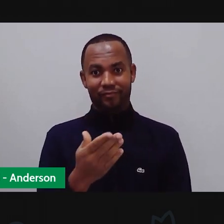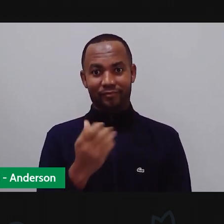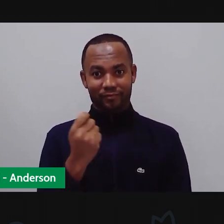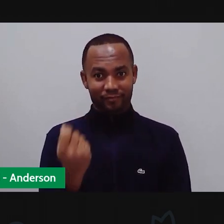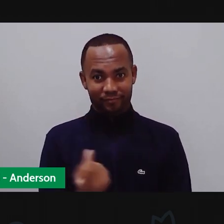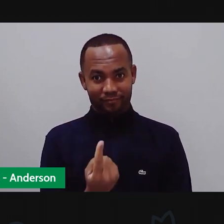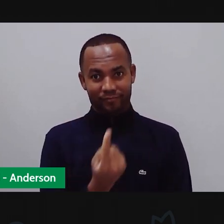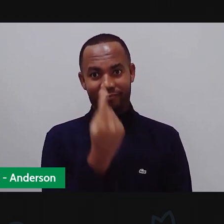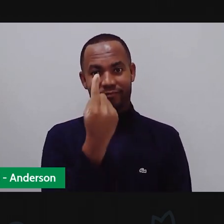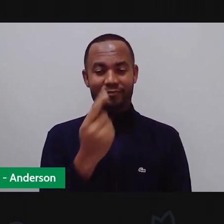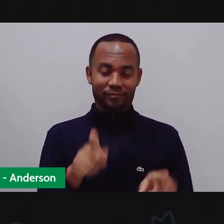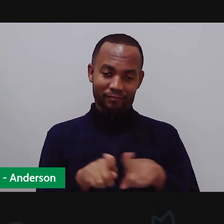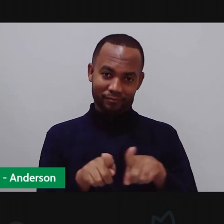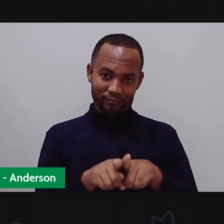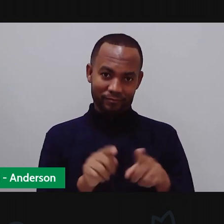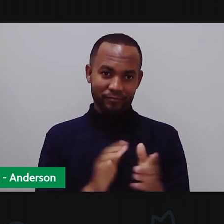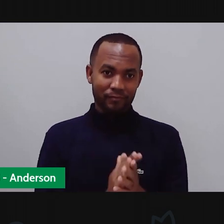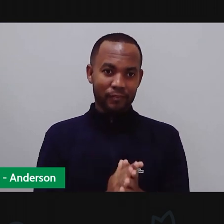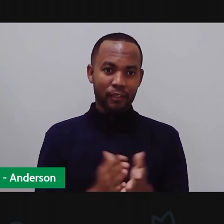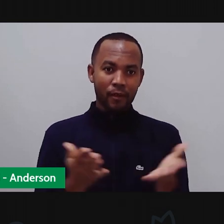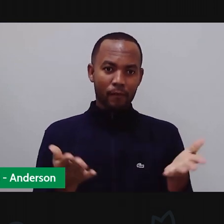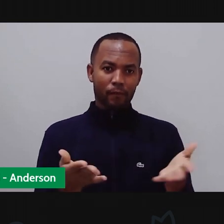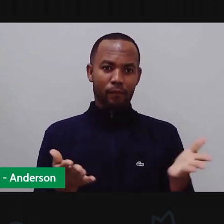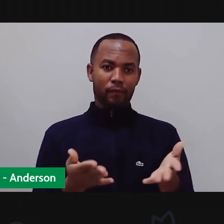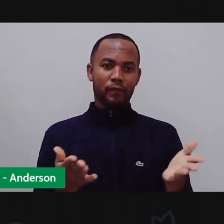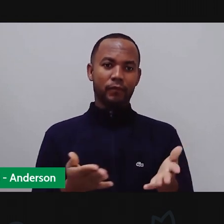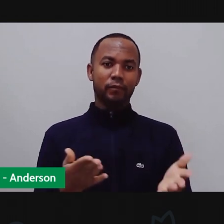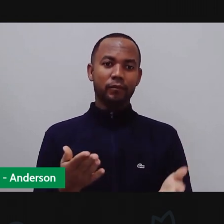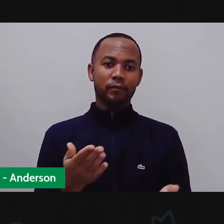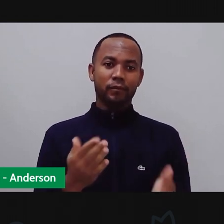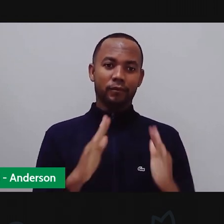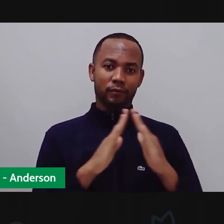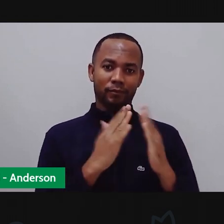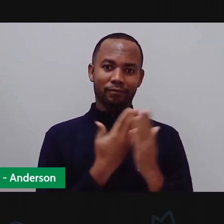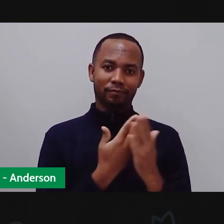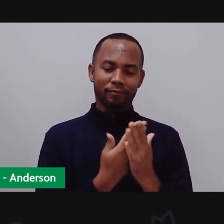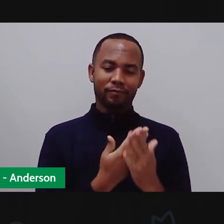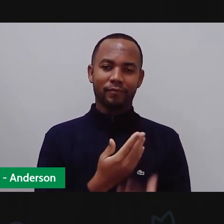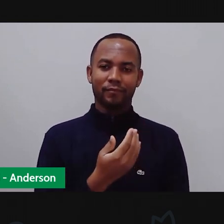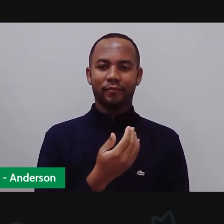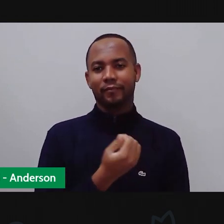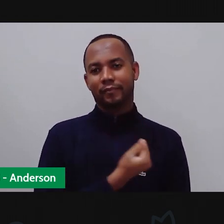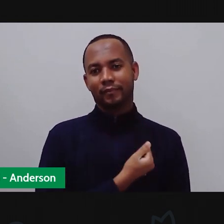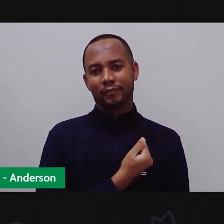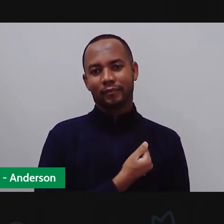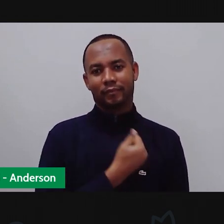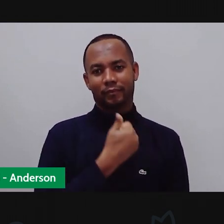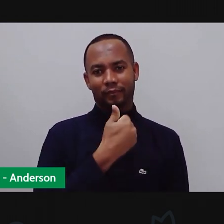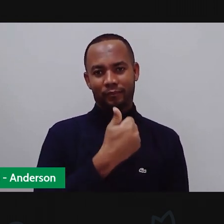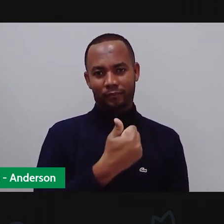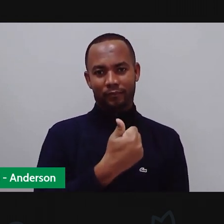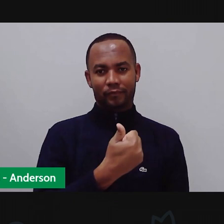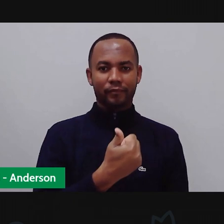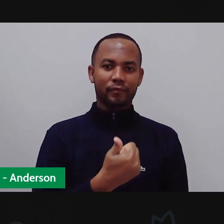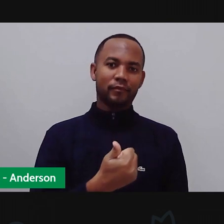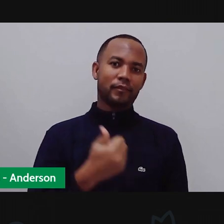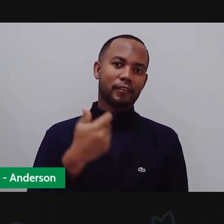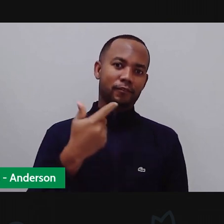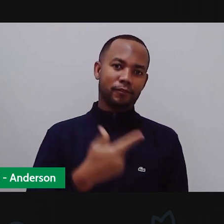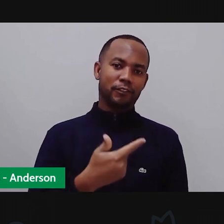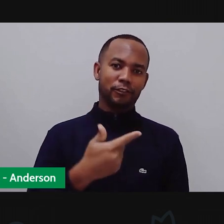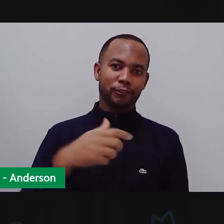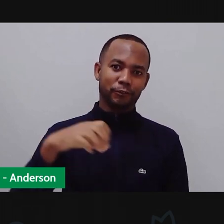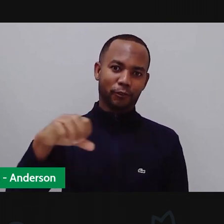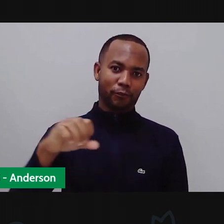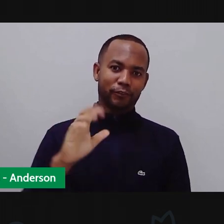número 129 Há quanto tempo né Anderson que a gente paga junto com essa galerinha o nosso